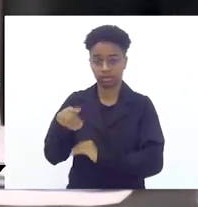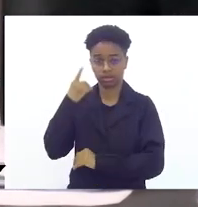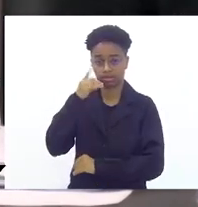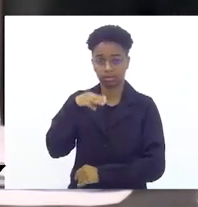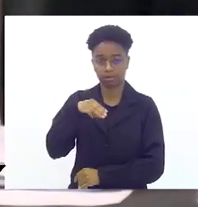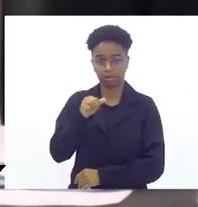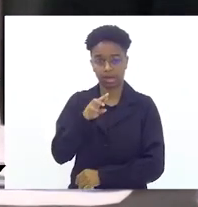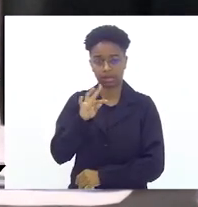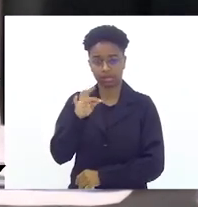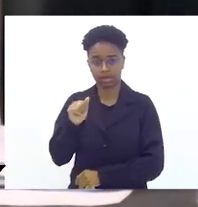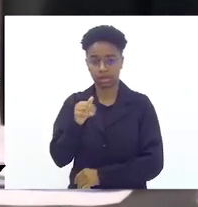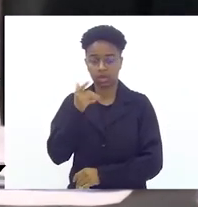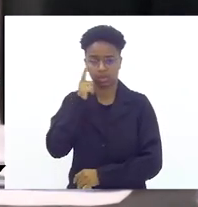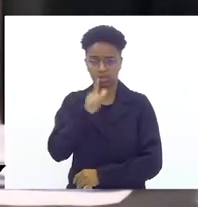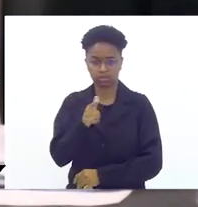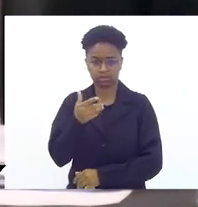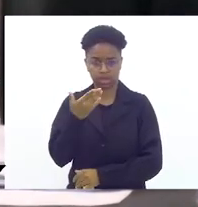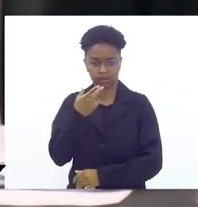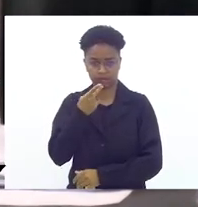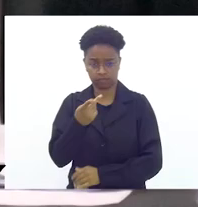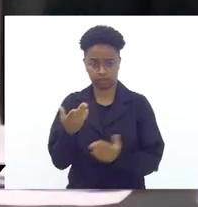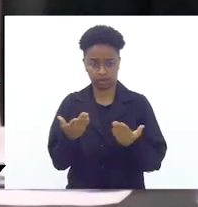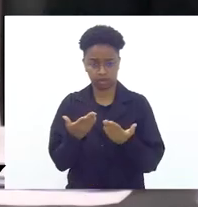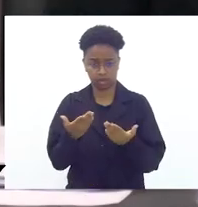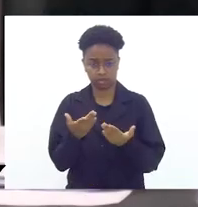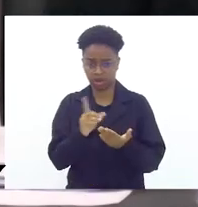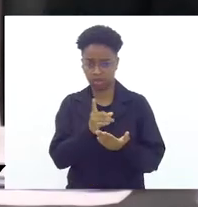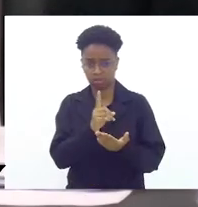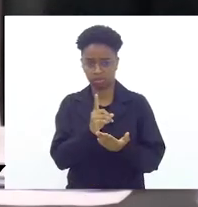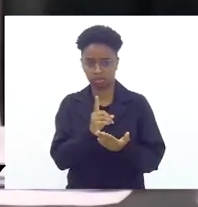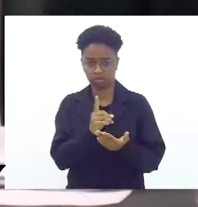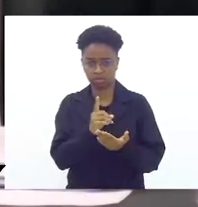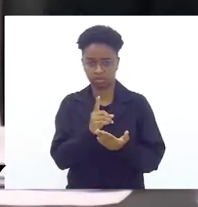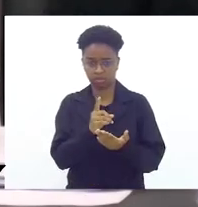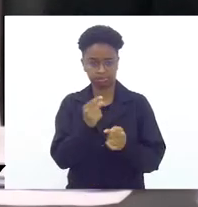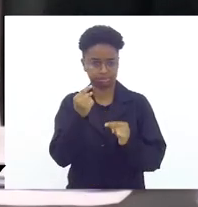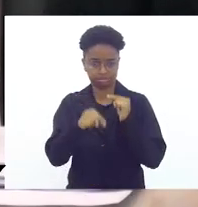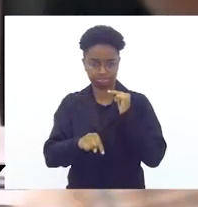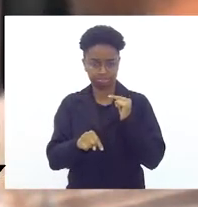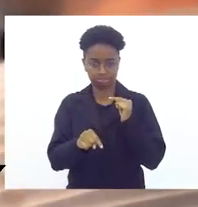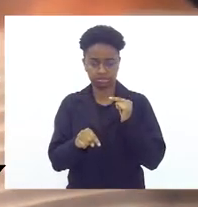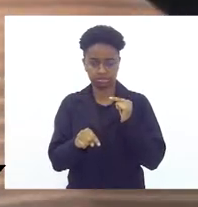pode entrar aqui agora até mandei uma mensagem para ela não tá conectada